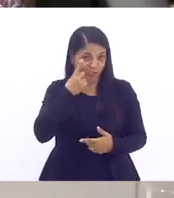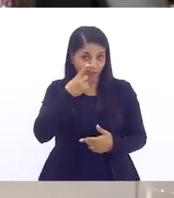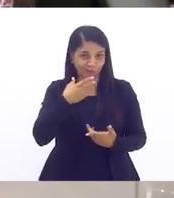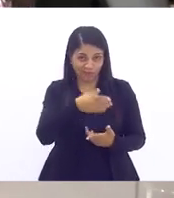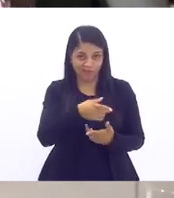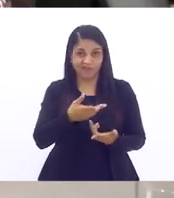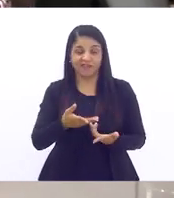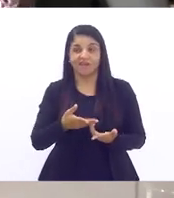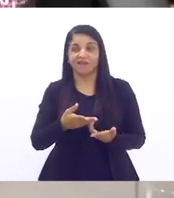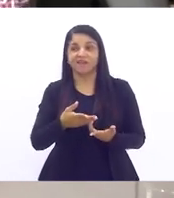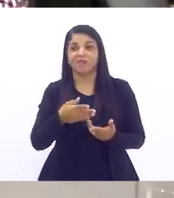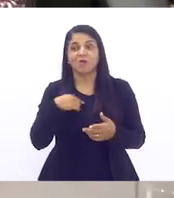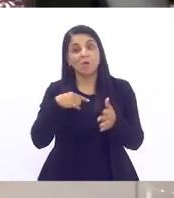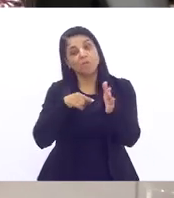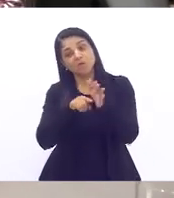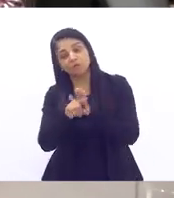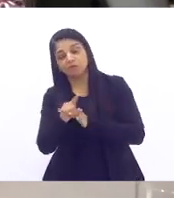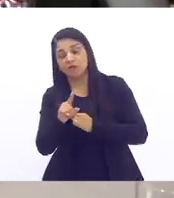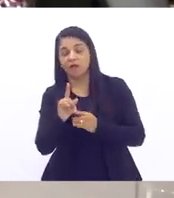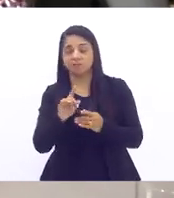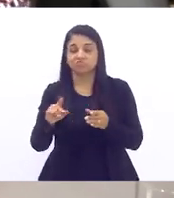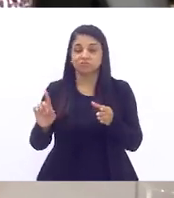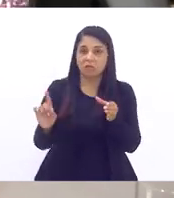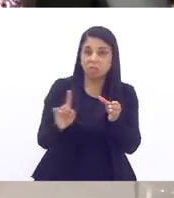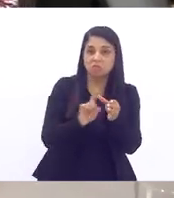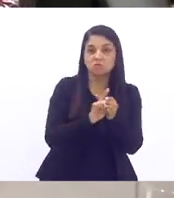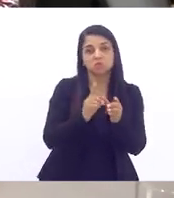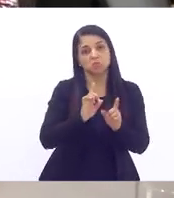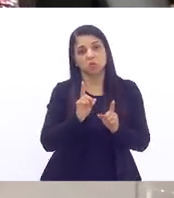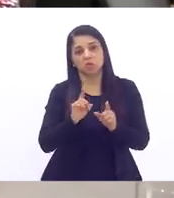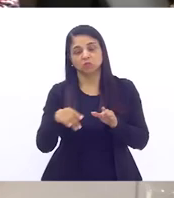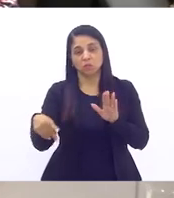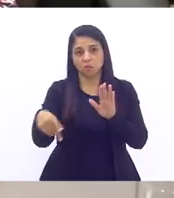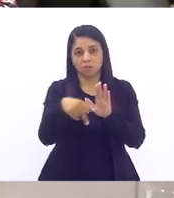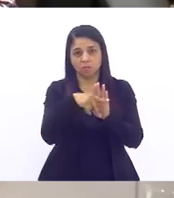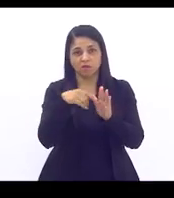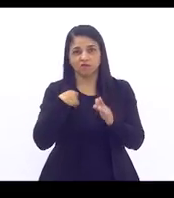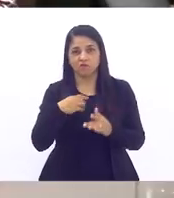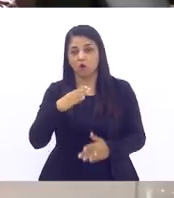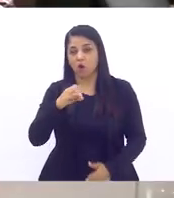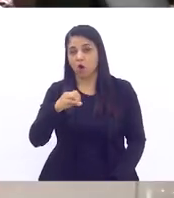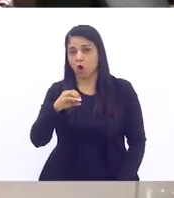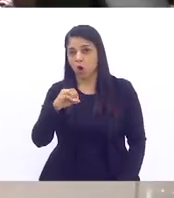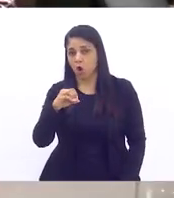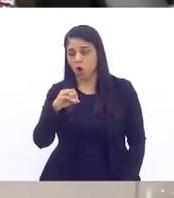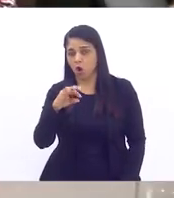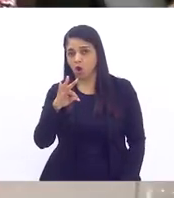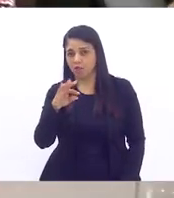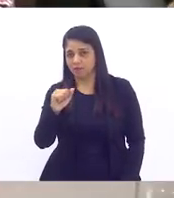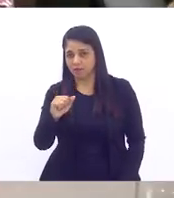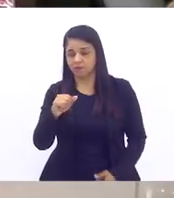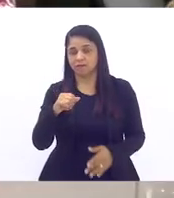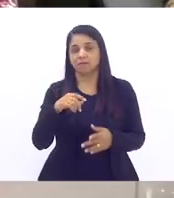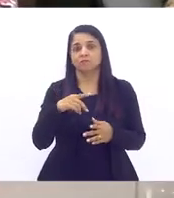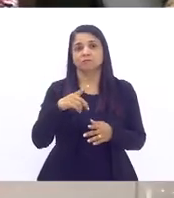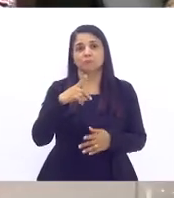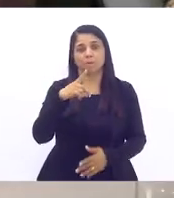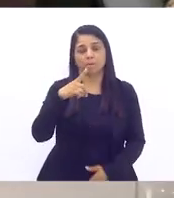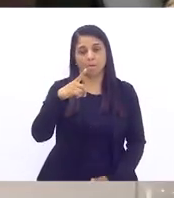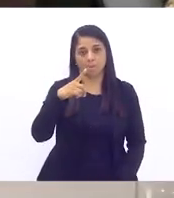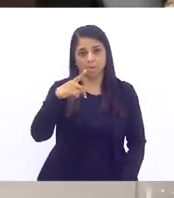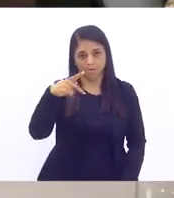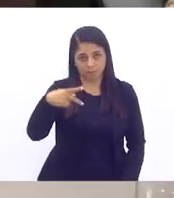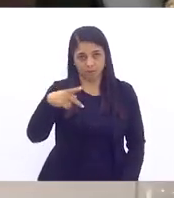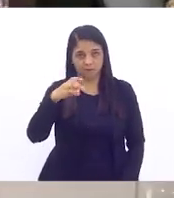perguntar seria incluso ou não nesse projeto Então o que acontece a gente vê muito falar da cota do pcd correto era profissional então